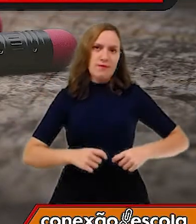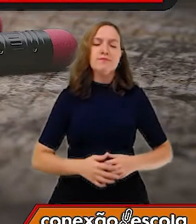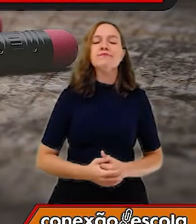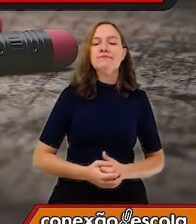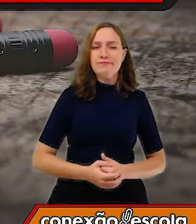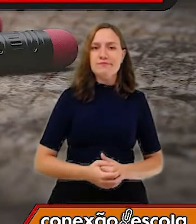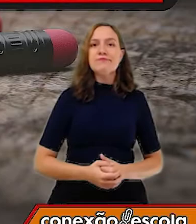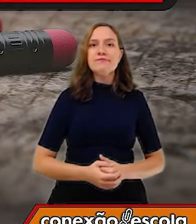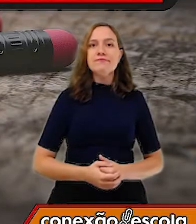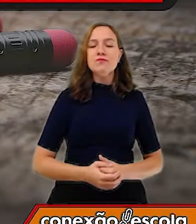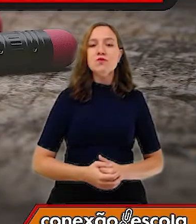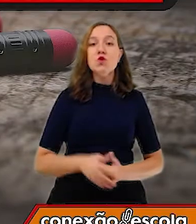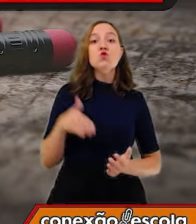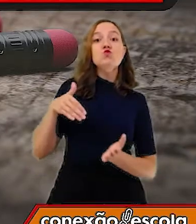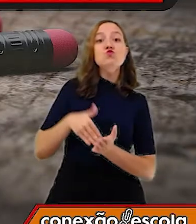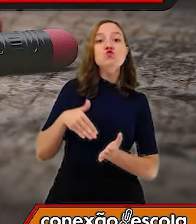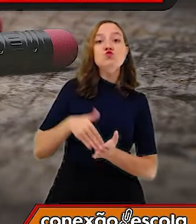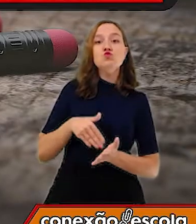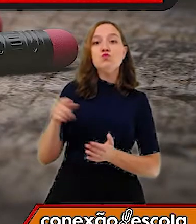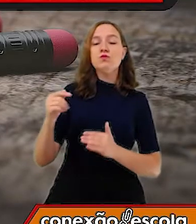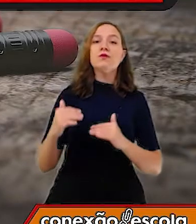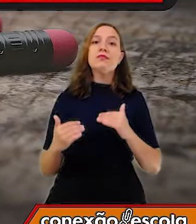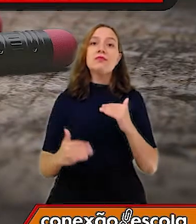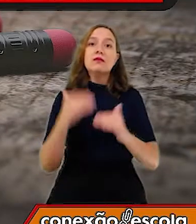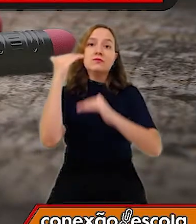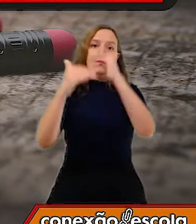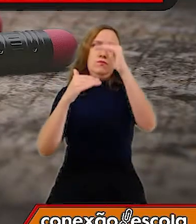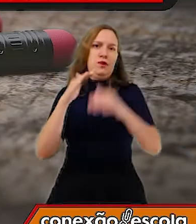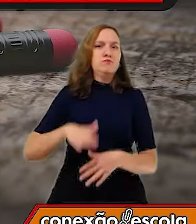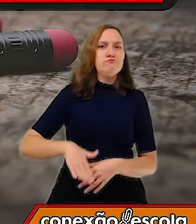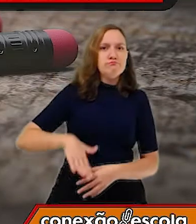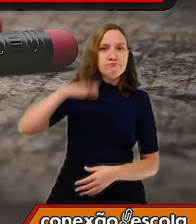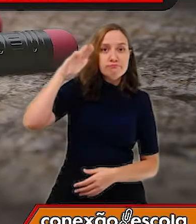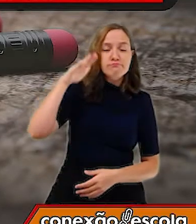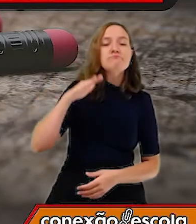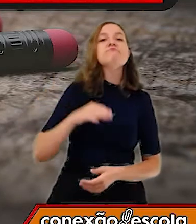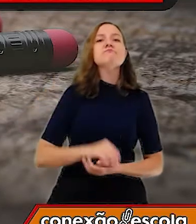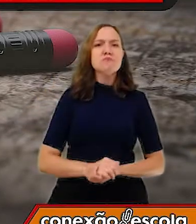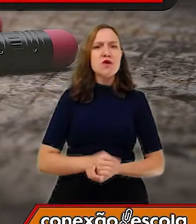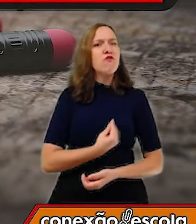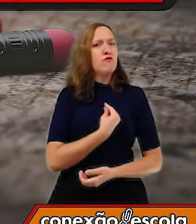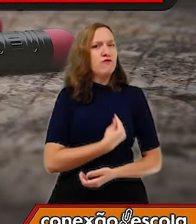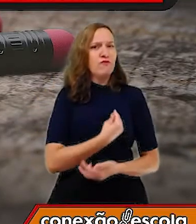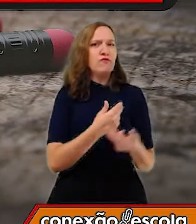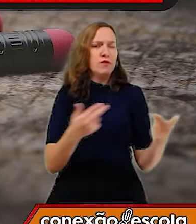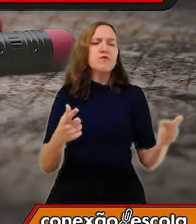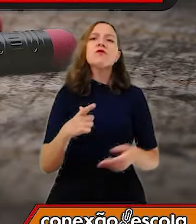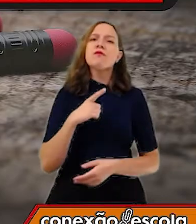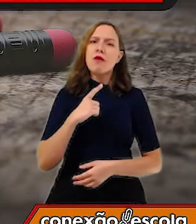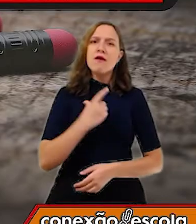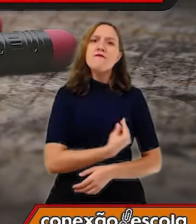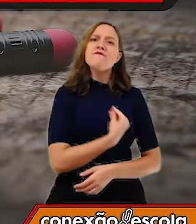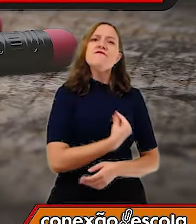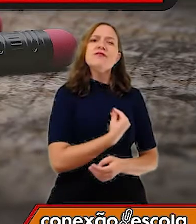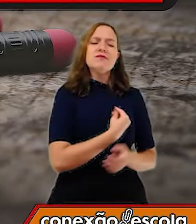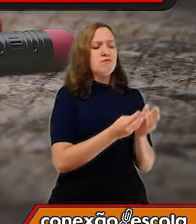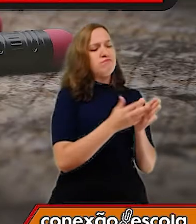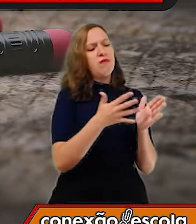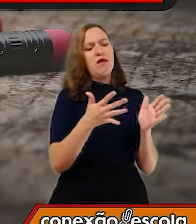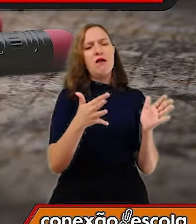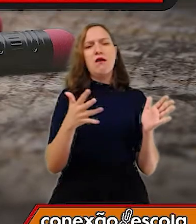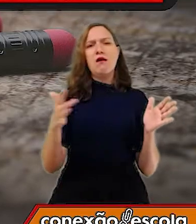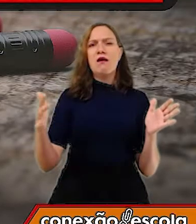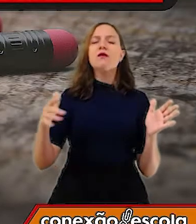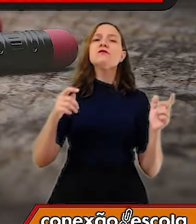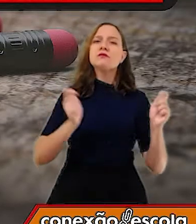Agora, o último, desenvolvimento. Os seres vivos se desenvolvem ao longo da vida. Eles